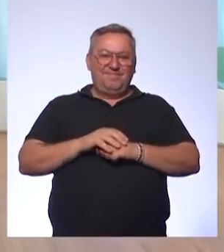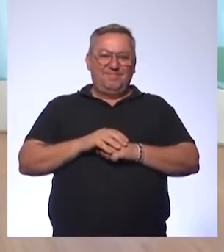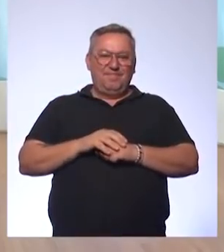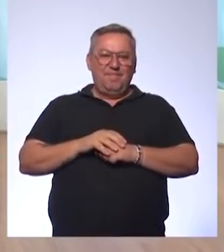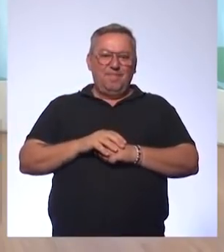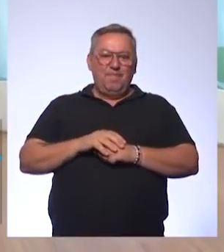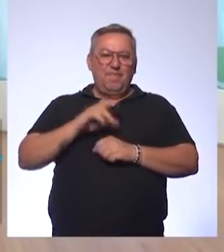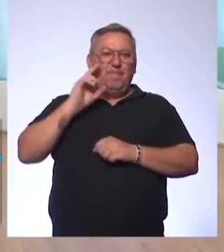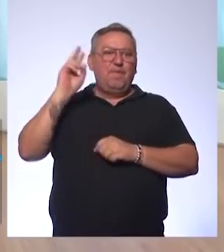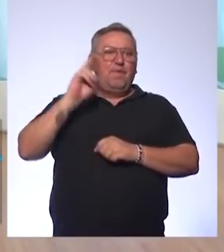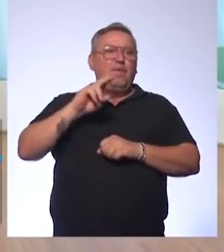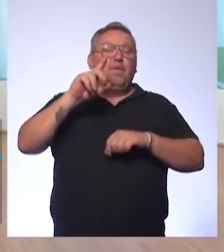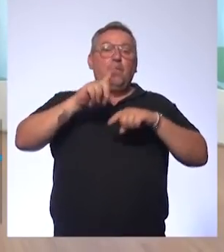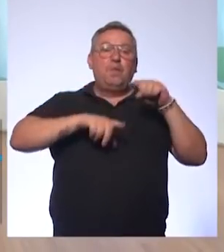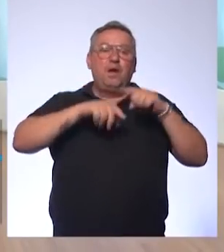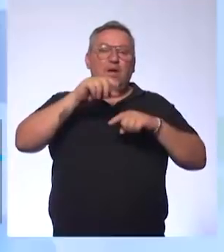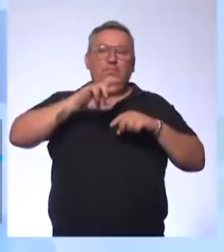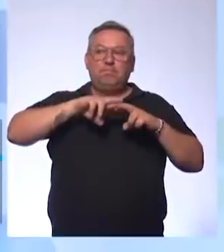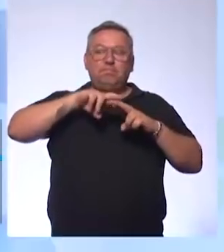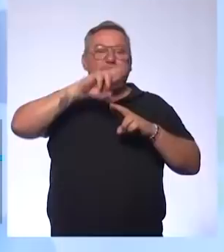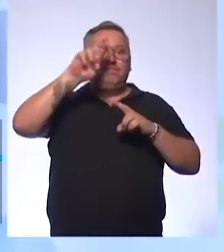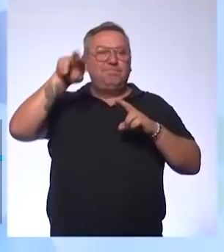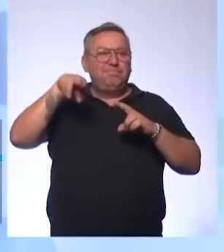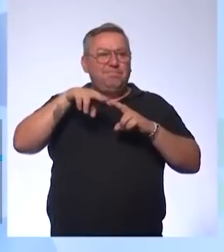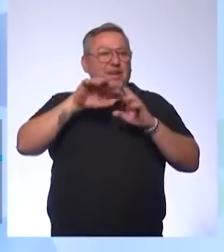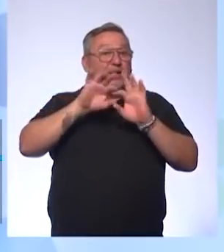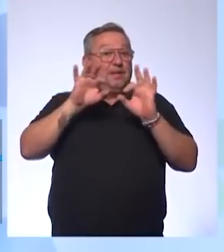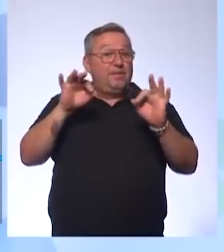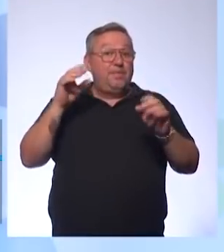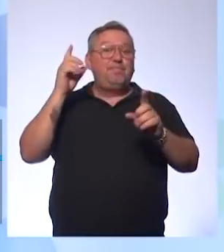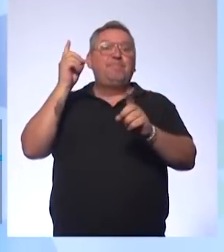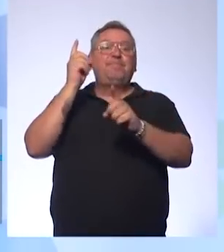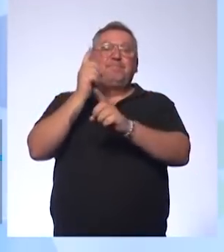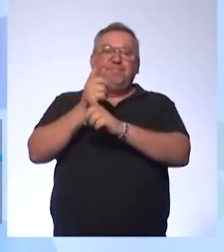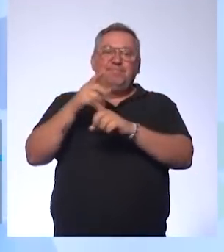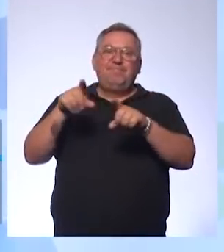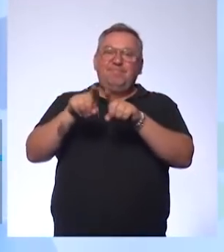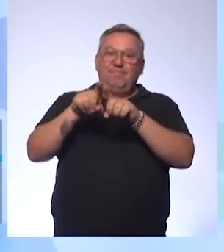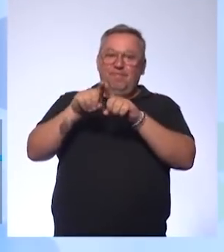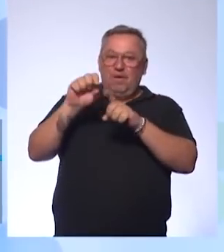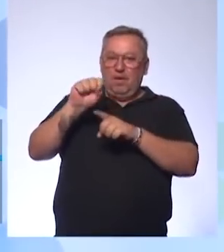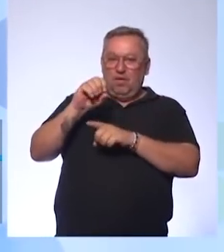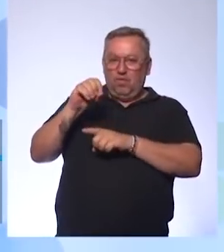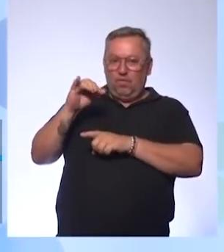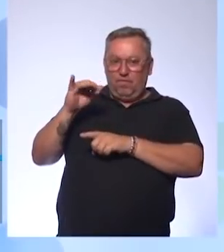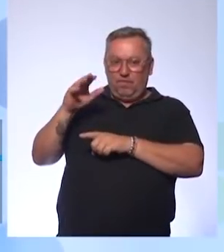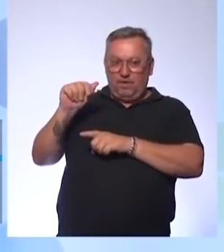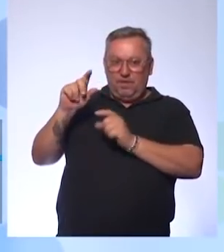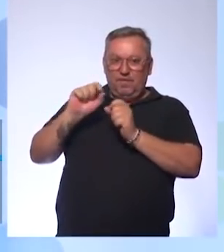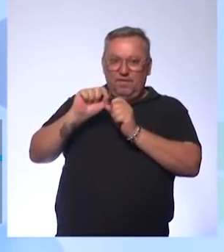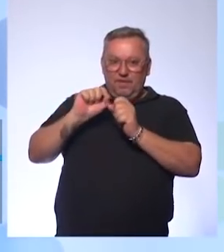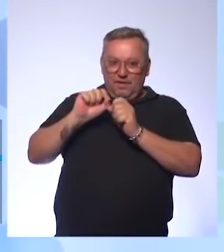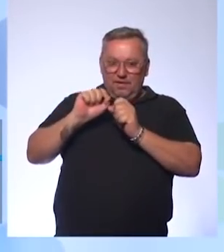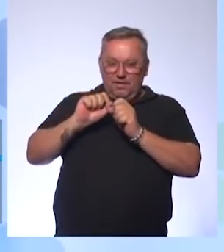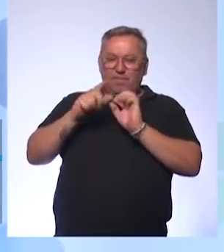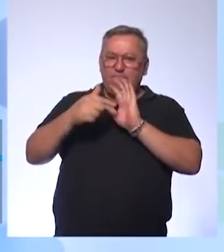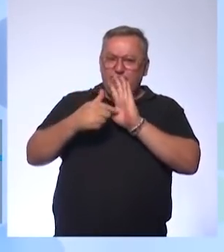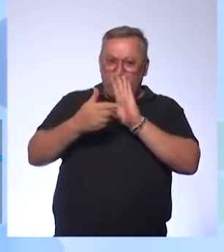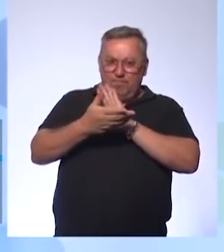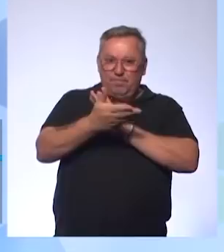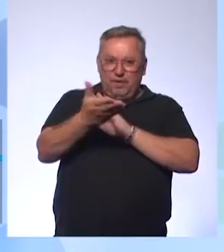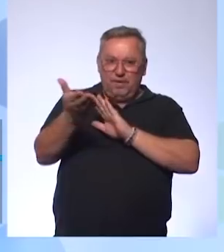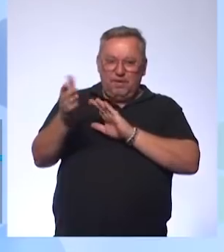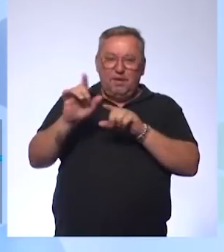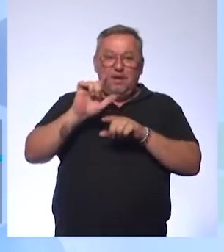vocês viram que materiais recicláveis, materiais simples de encontrar, a Sofia vai ensinar vocês a fazer e